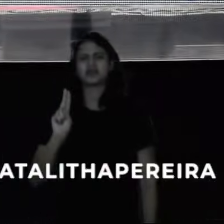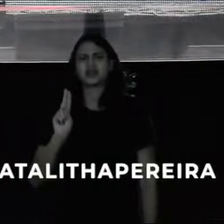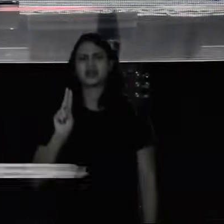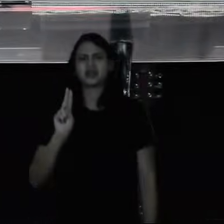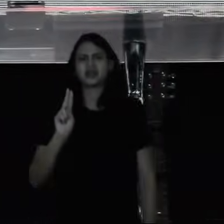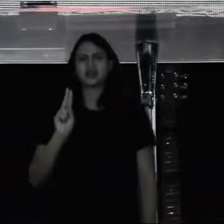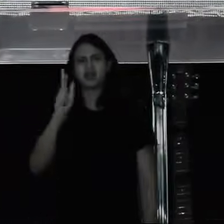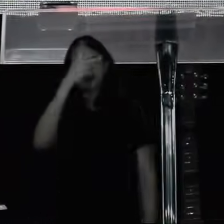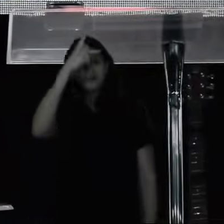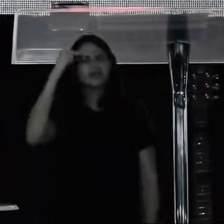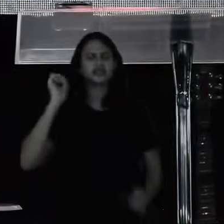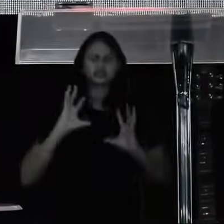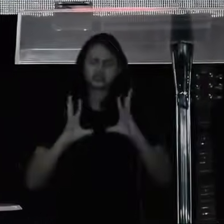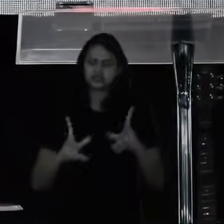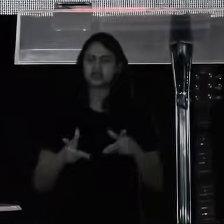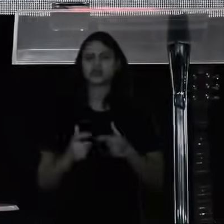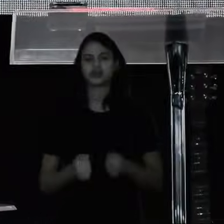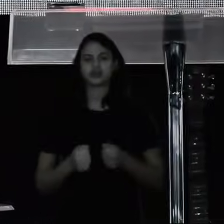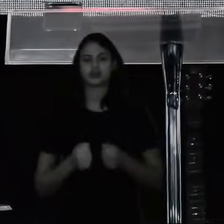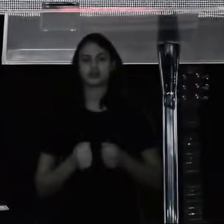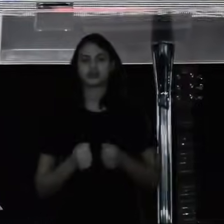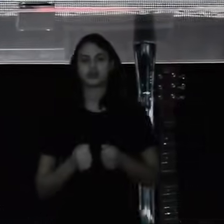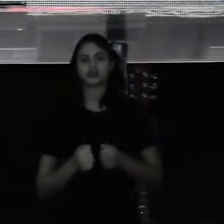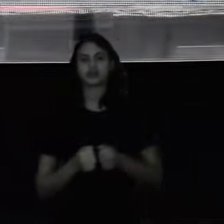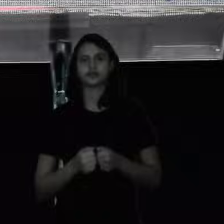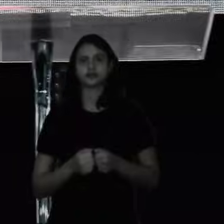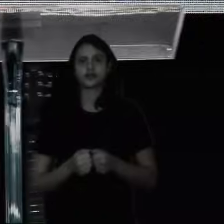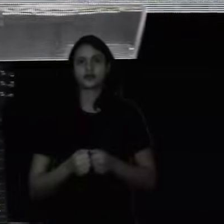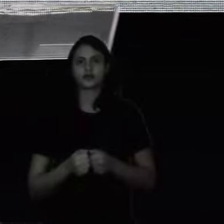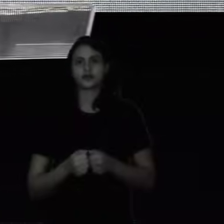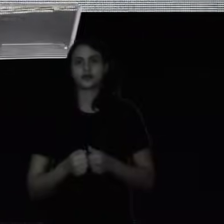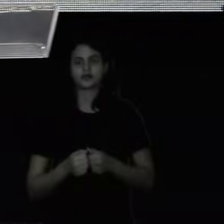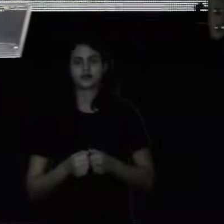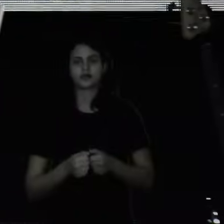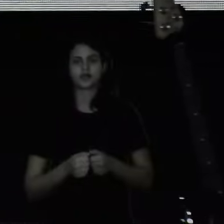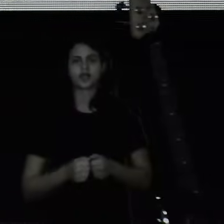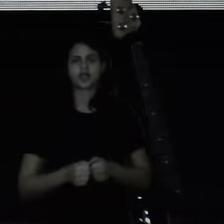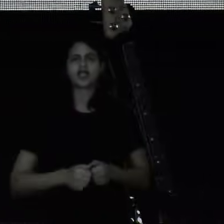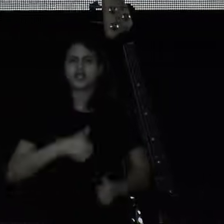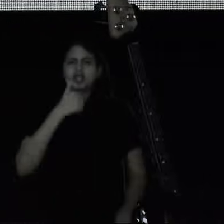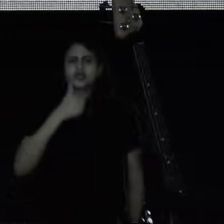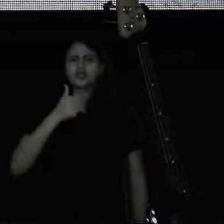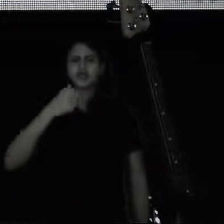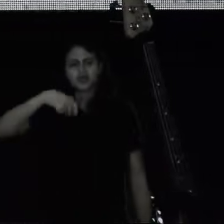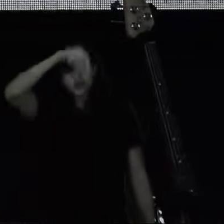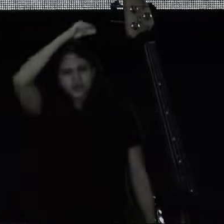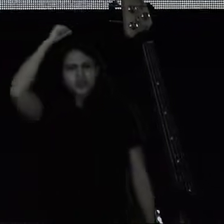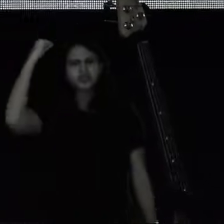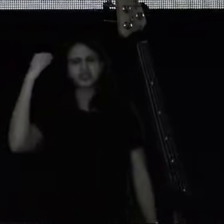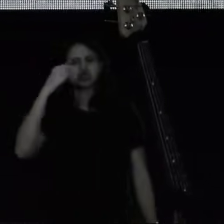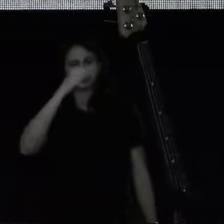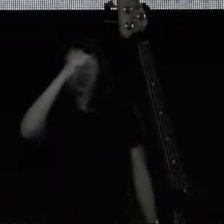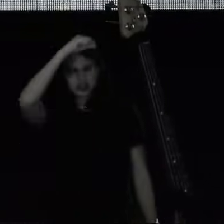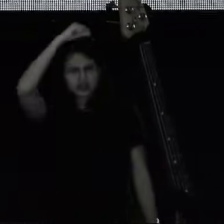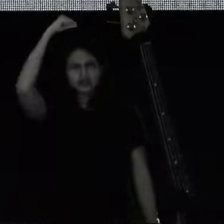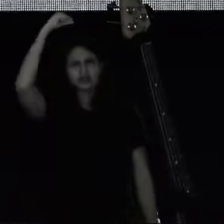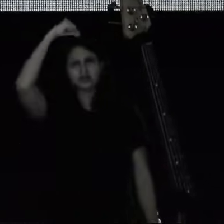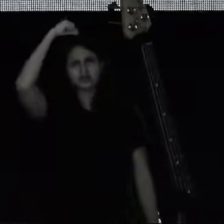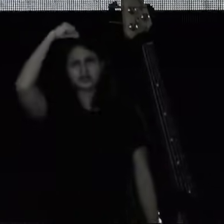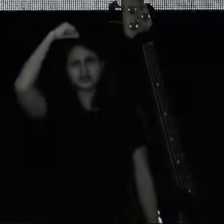atingir todo mundo. Se tem um espírito que infelizmente